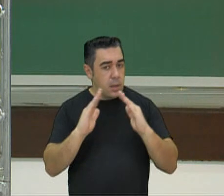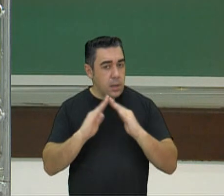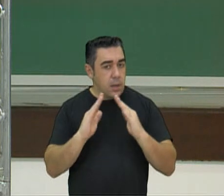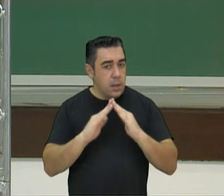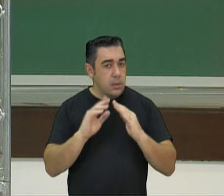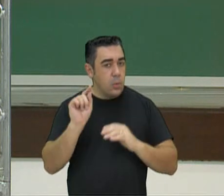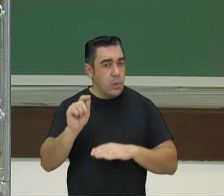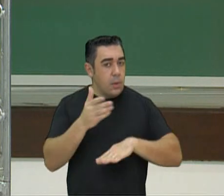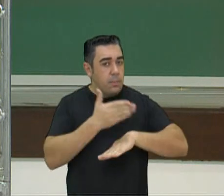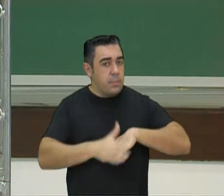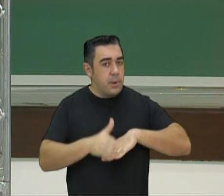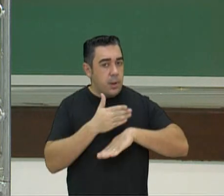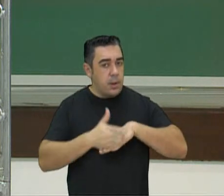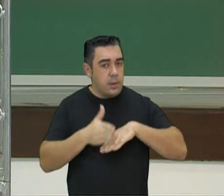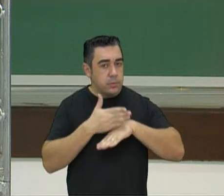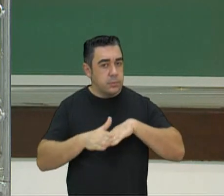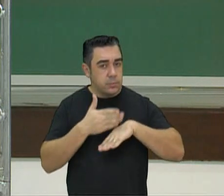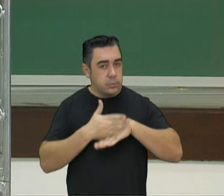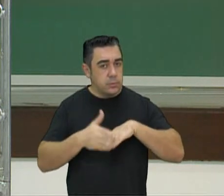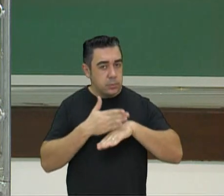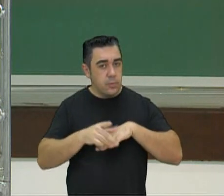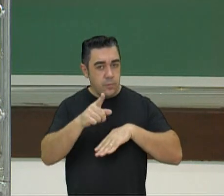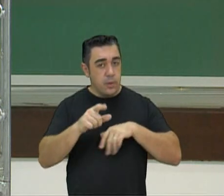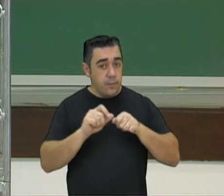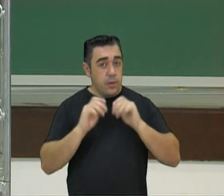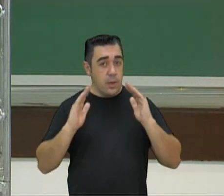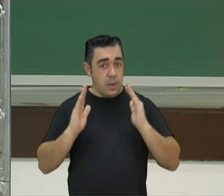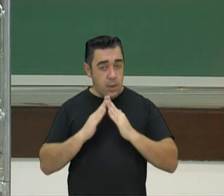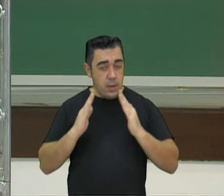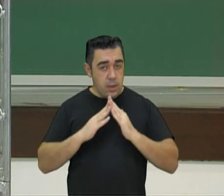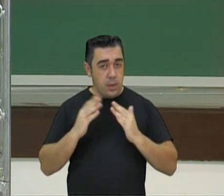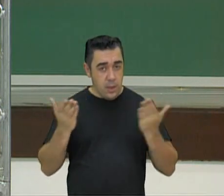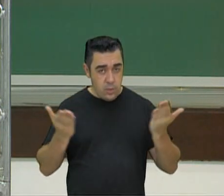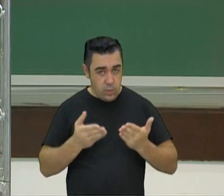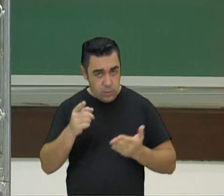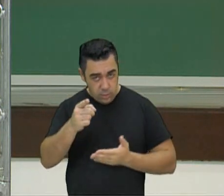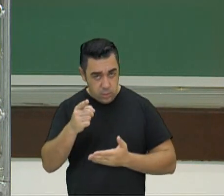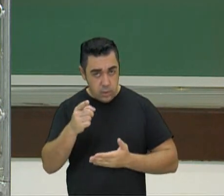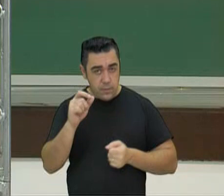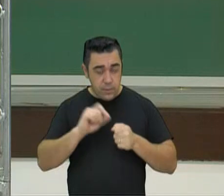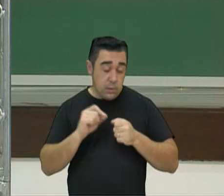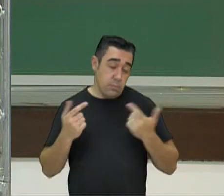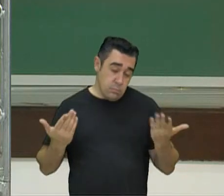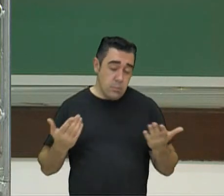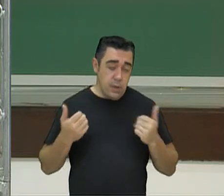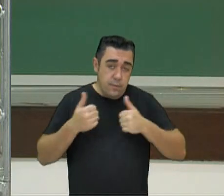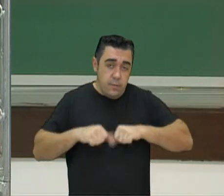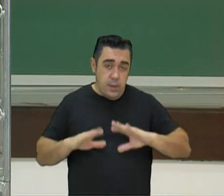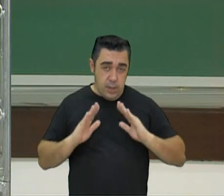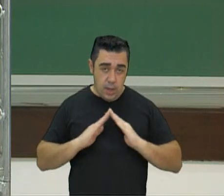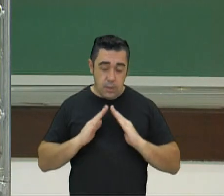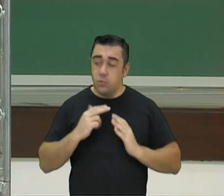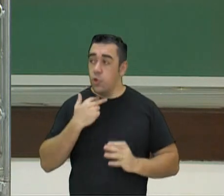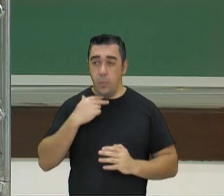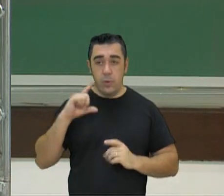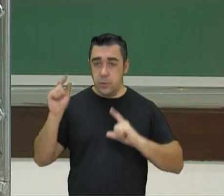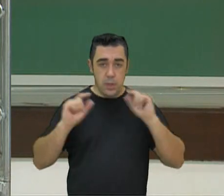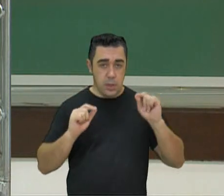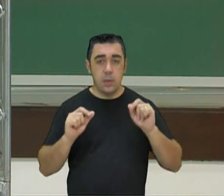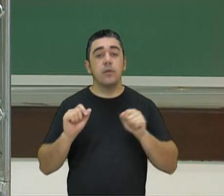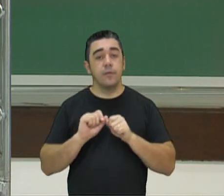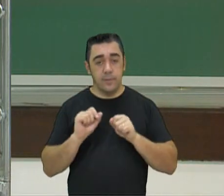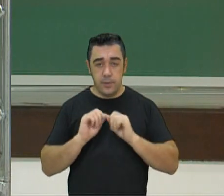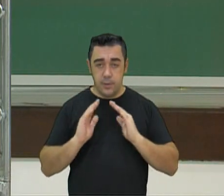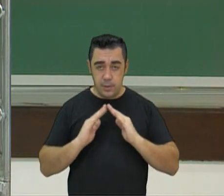casa. Então nós vamos fazer alguns exercícios em casa agora. Como a gente precisa ficar em casa, não pode estar saindo, né? Então esses